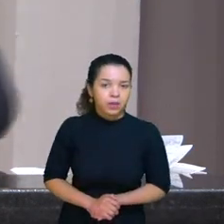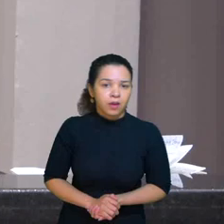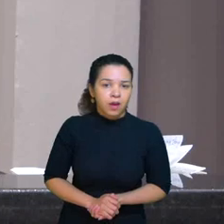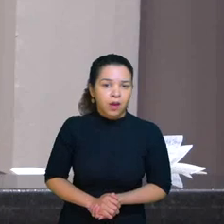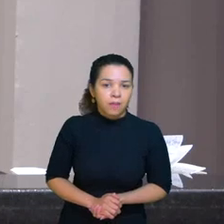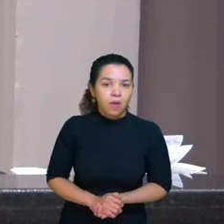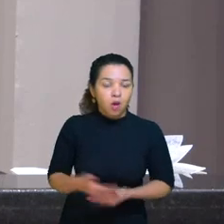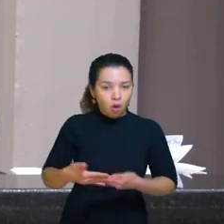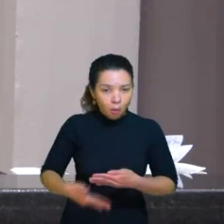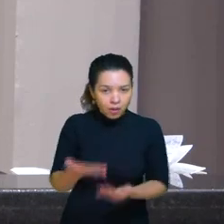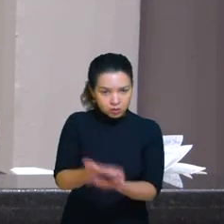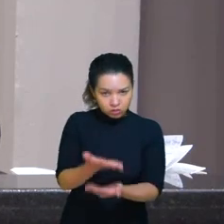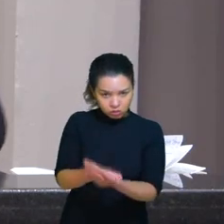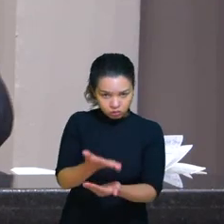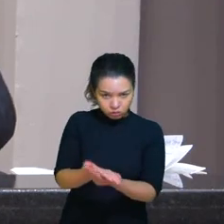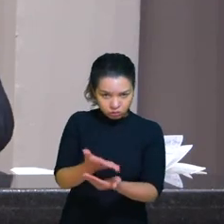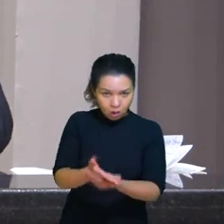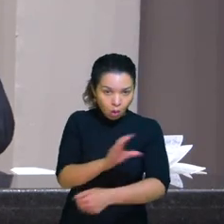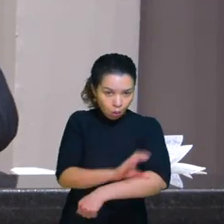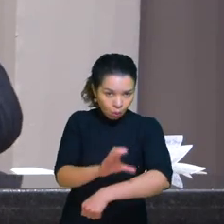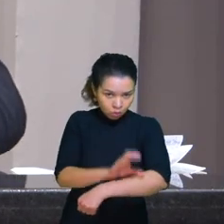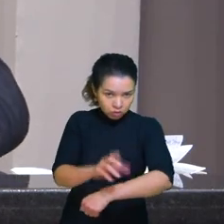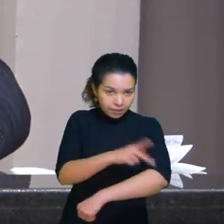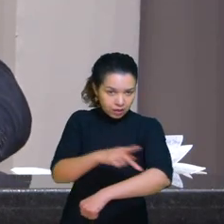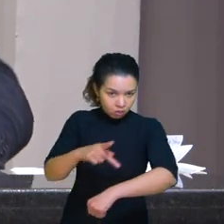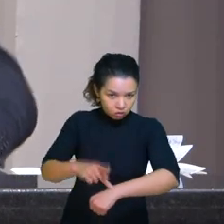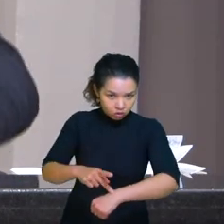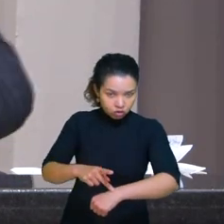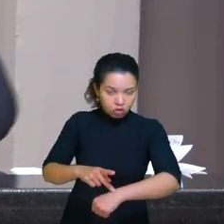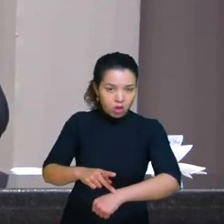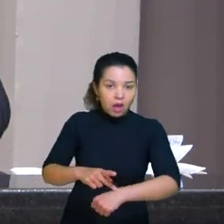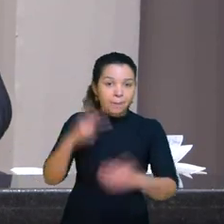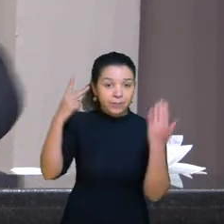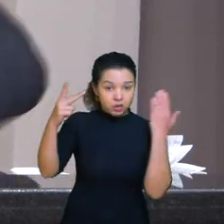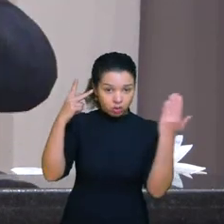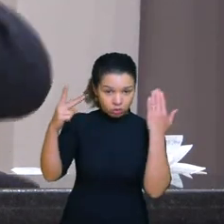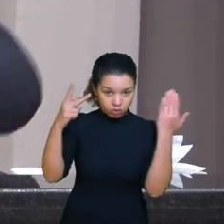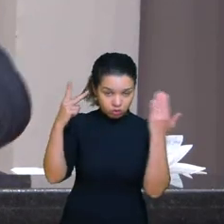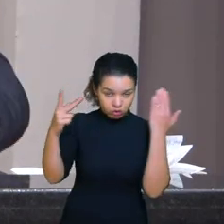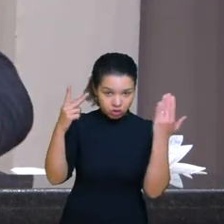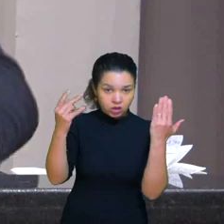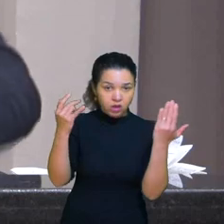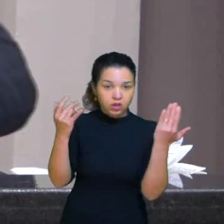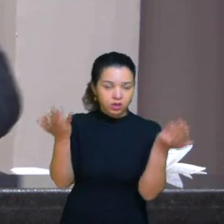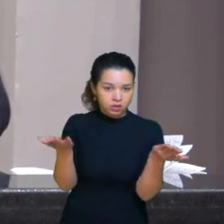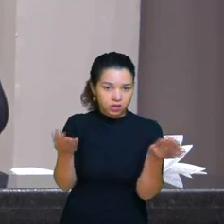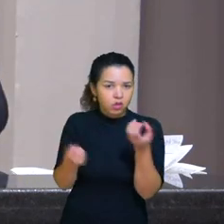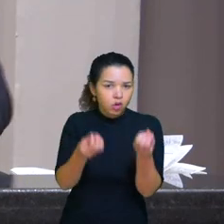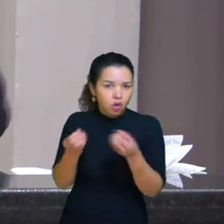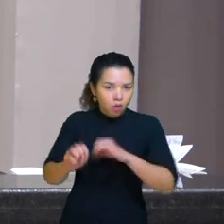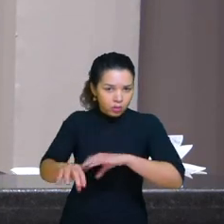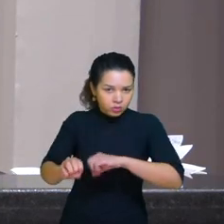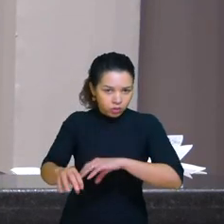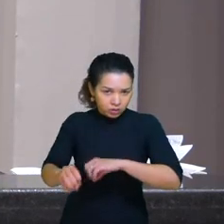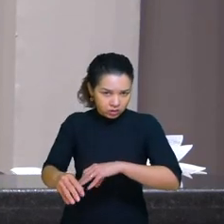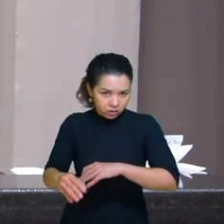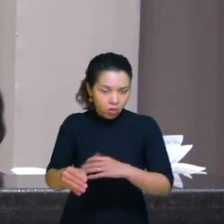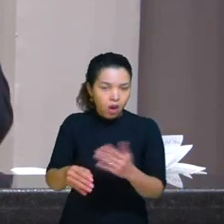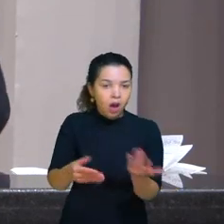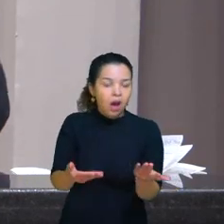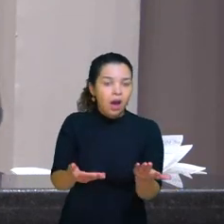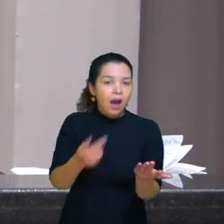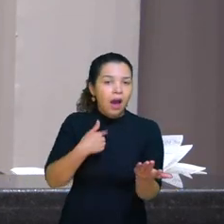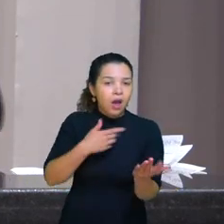psicologia da educação e eu estou lendo a formação social da mente de vigotsky Então eu estou lá lendo a formação social da mente e aí lá fala